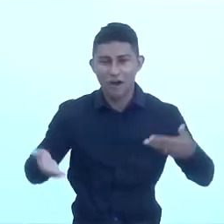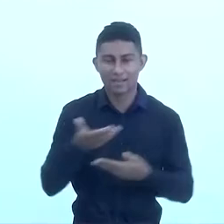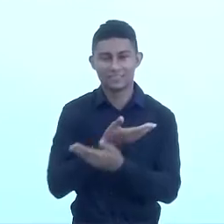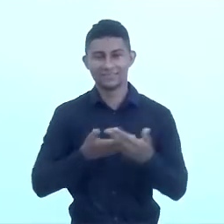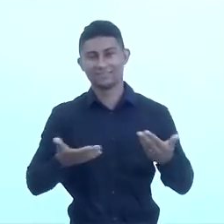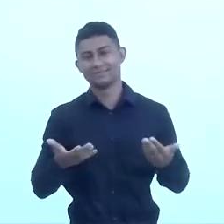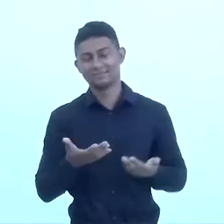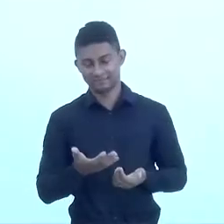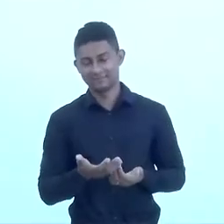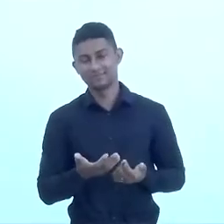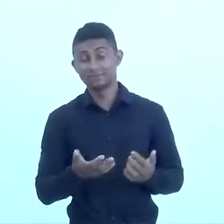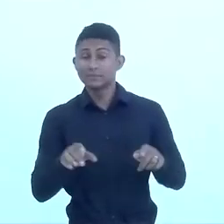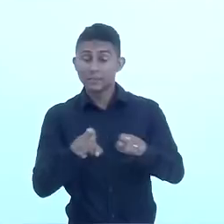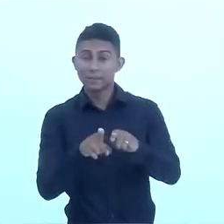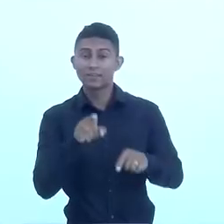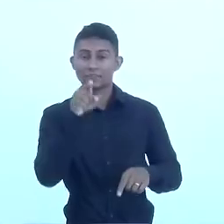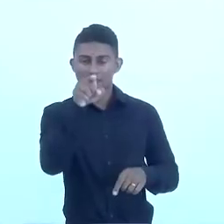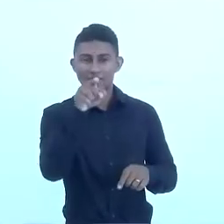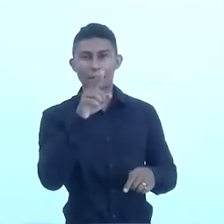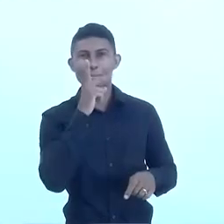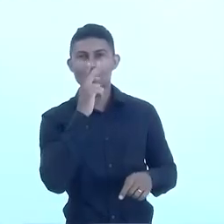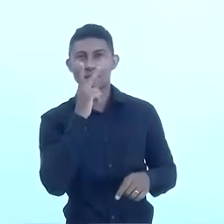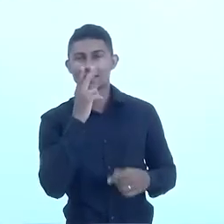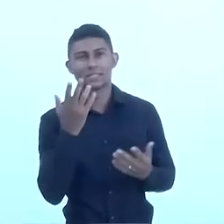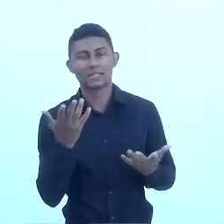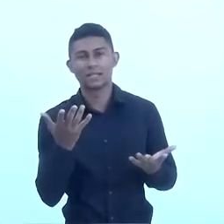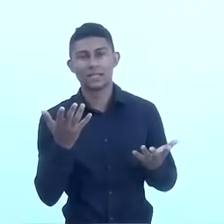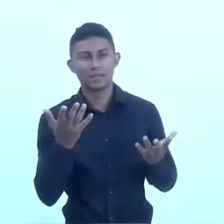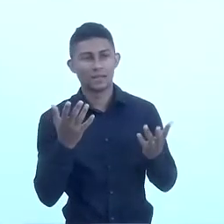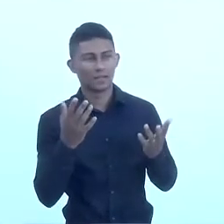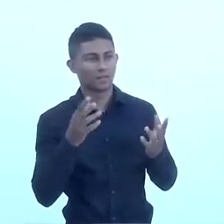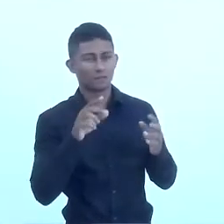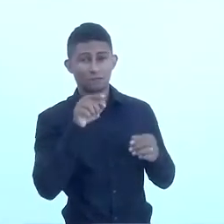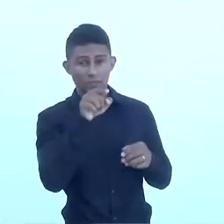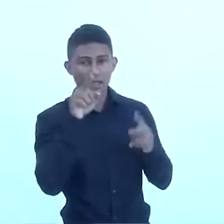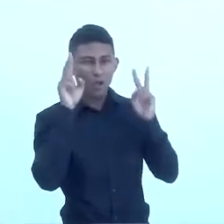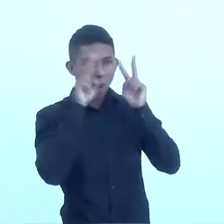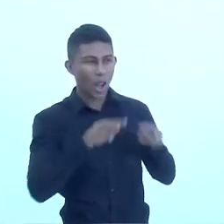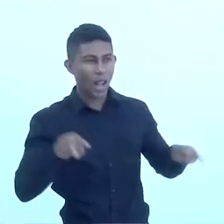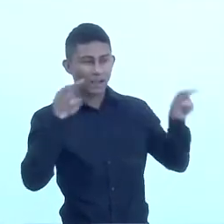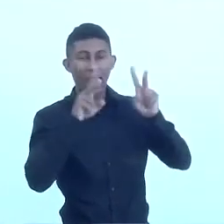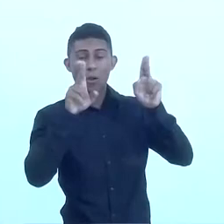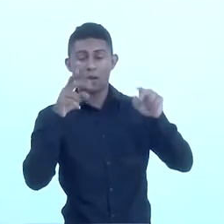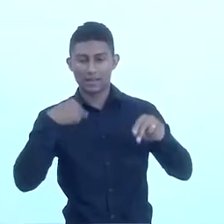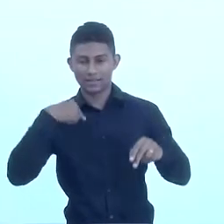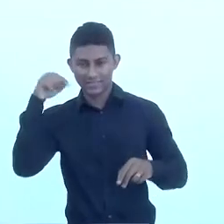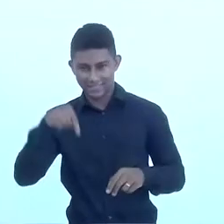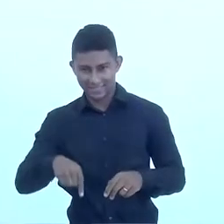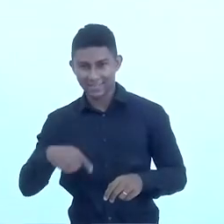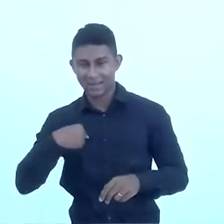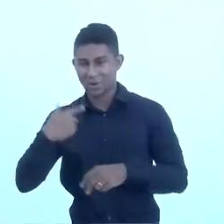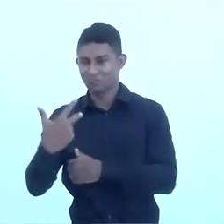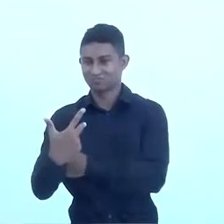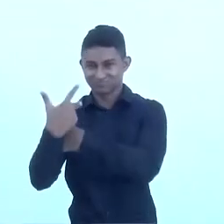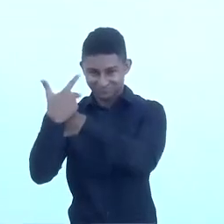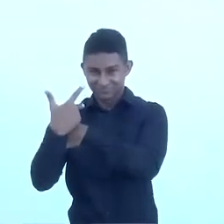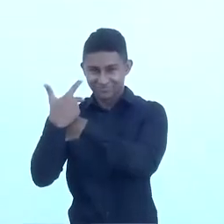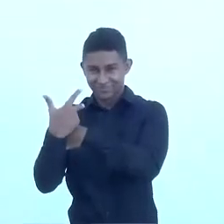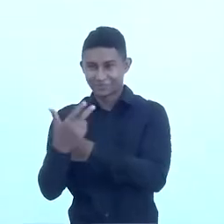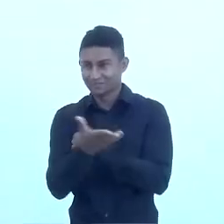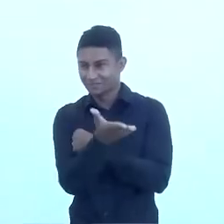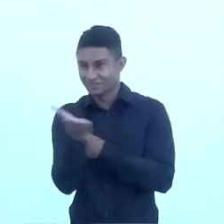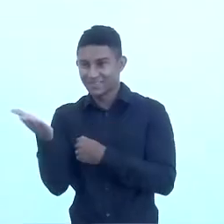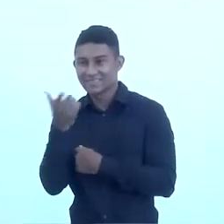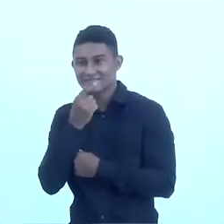você troca. É, e o fundamental que você tem esse olhar é a mesma coisa quando a gente grava o programa aqui, eu sempre falo com os meninos,